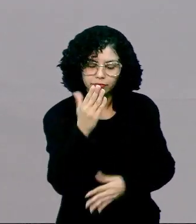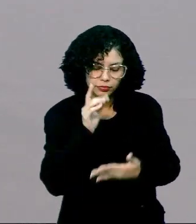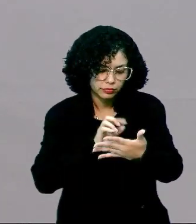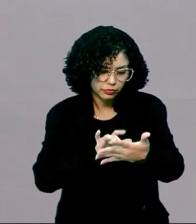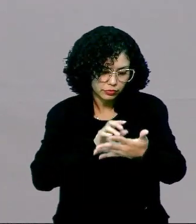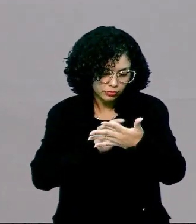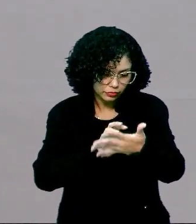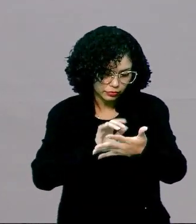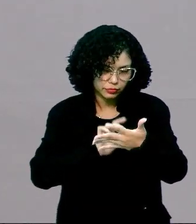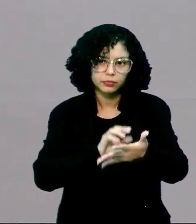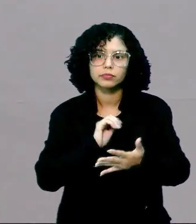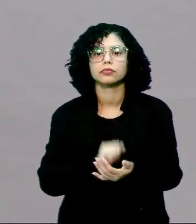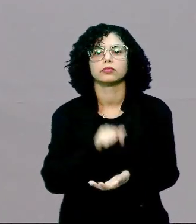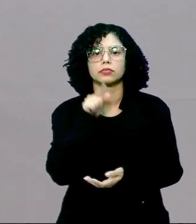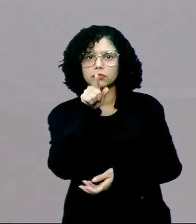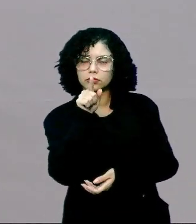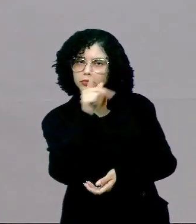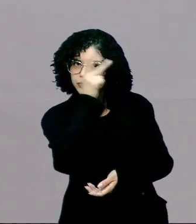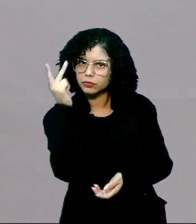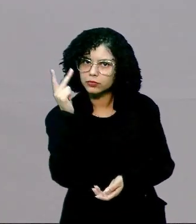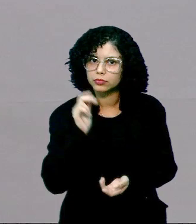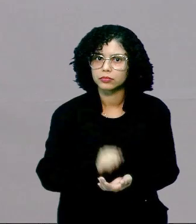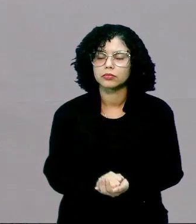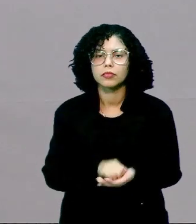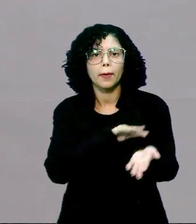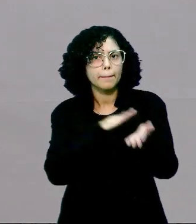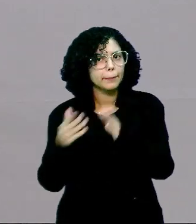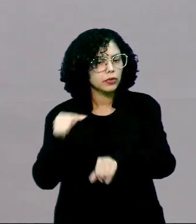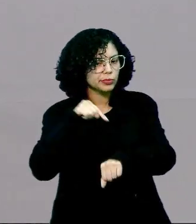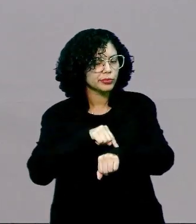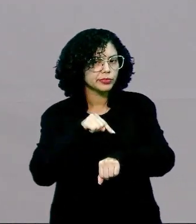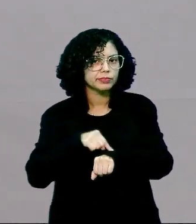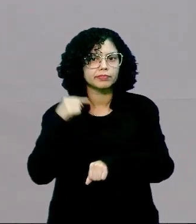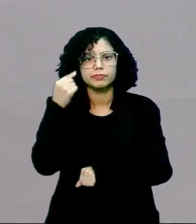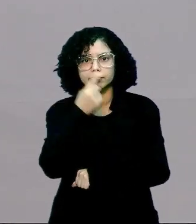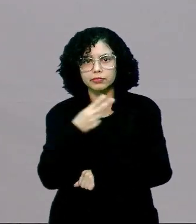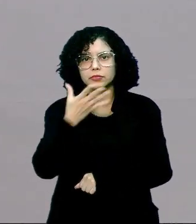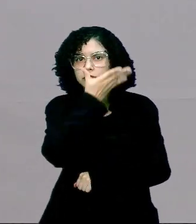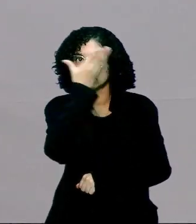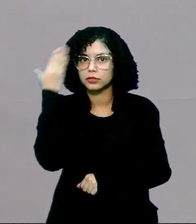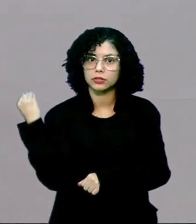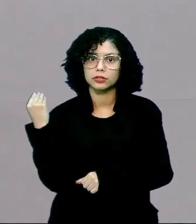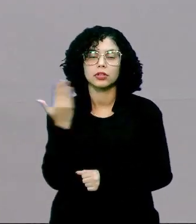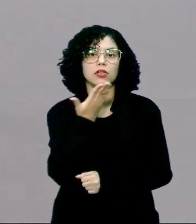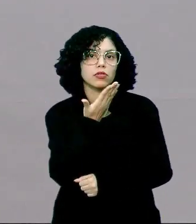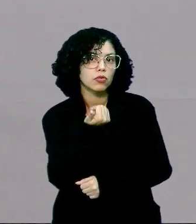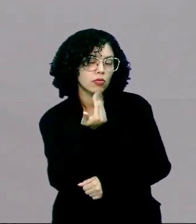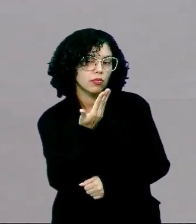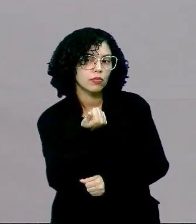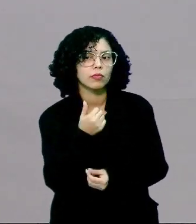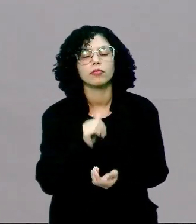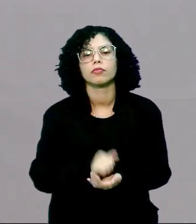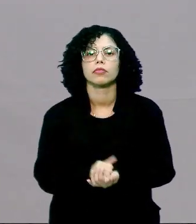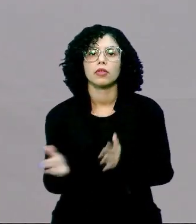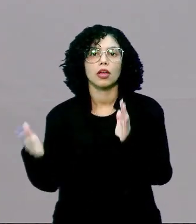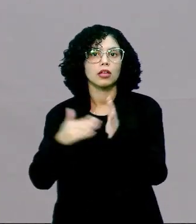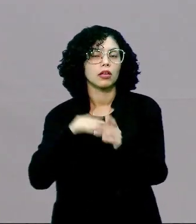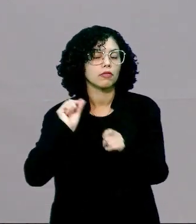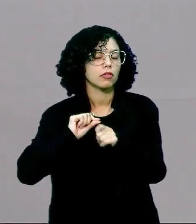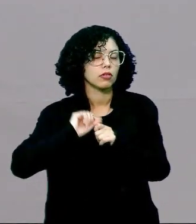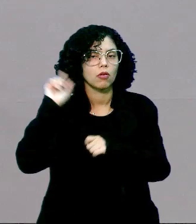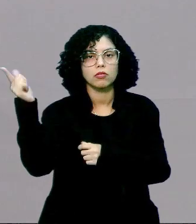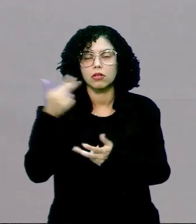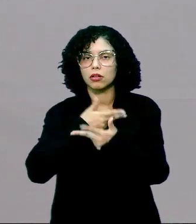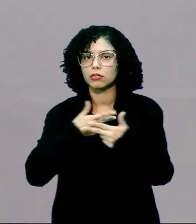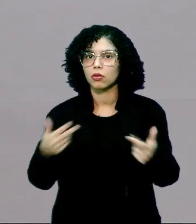de telefone. Você é uma delas? Você passa muito tempo a ponto de esquecer de se alimentar ou de fazer outras